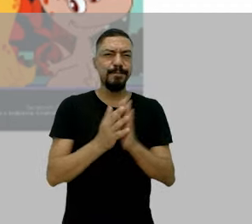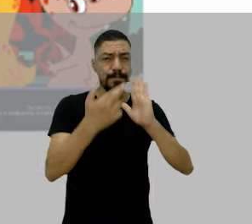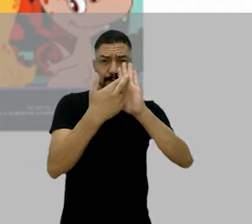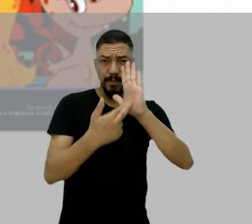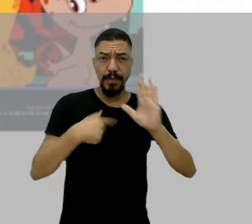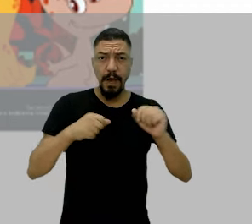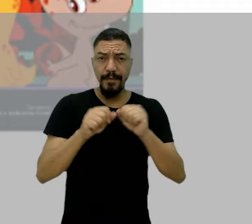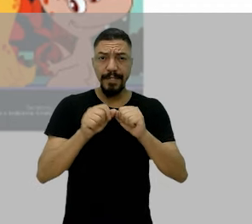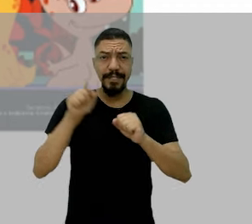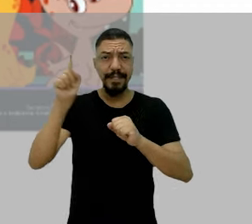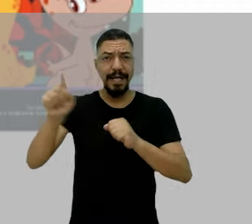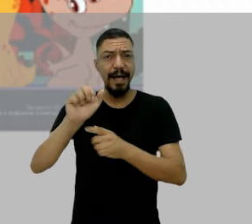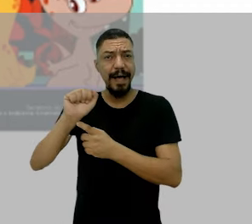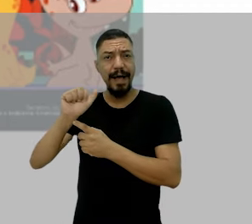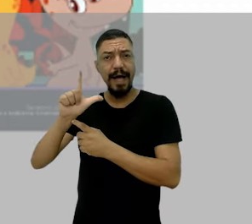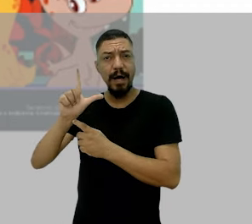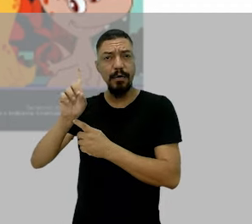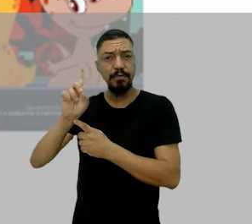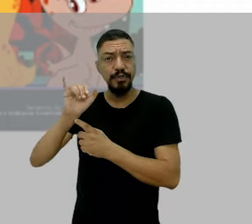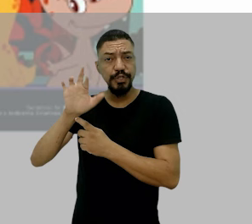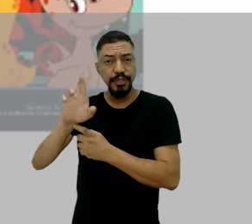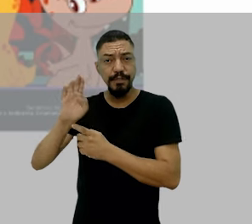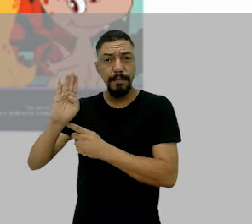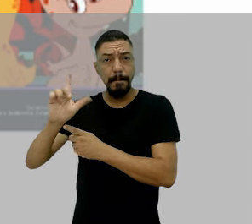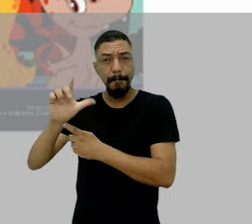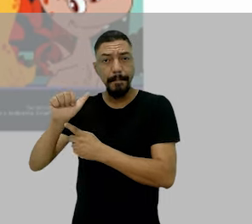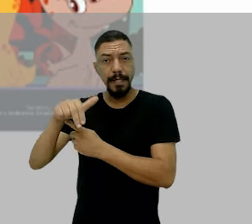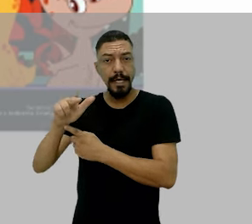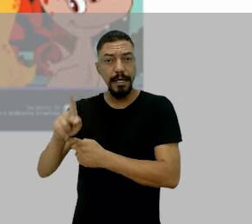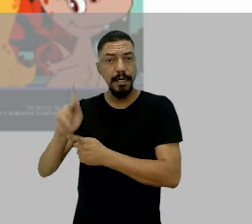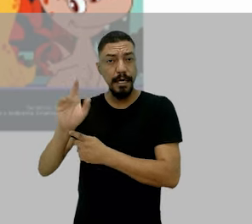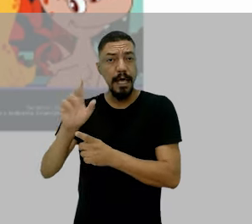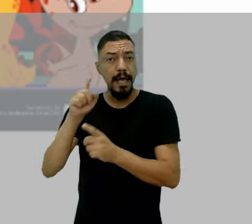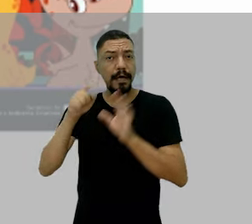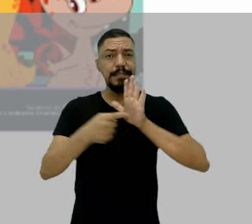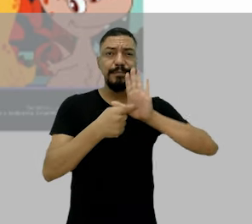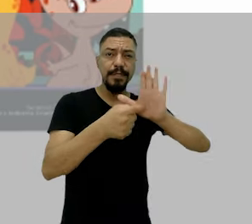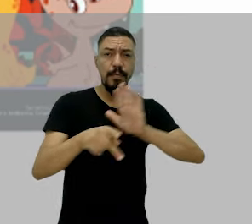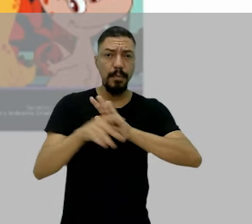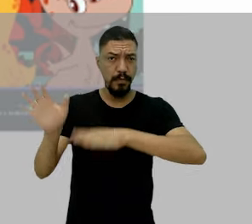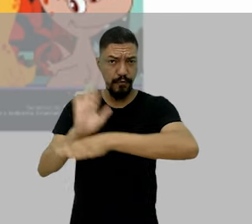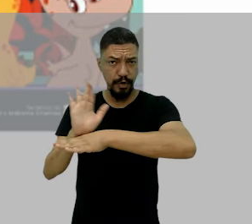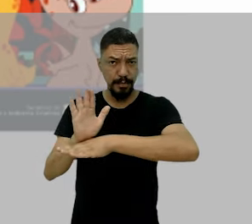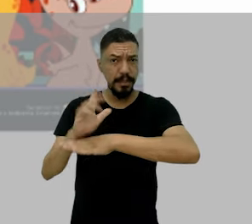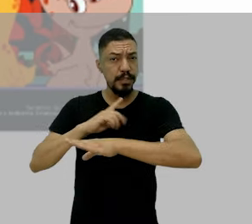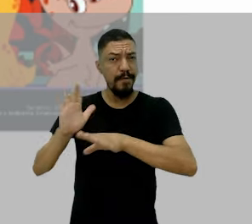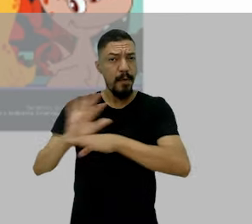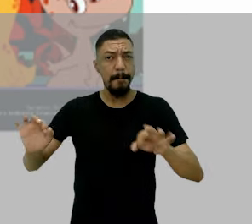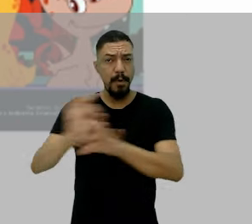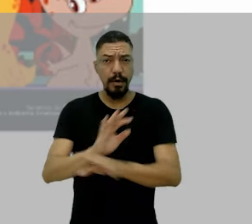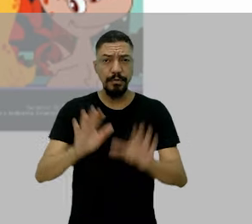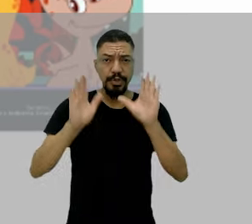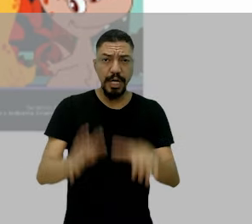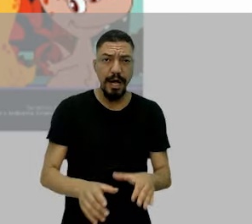na Aldir Blanc, que era a exibição, a circulação de um filme. Então, o filme já estava pronto. A gente